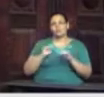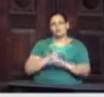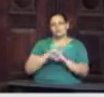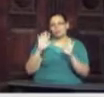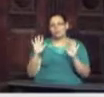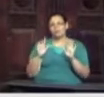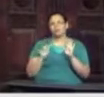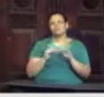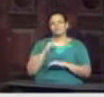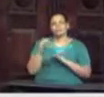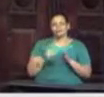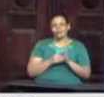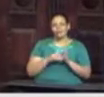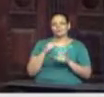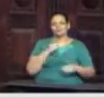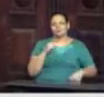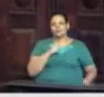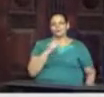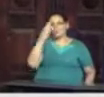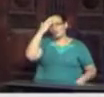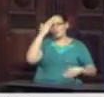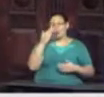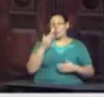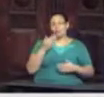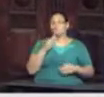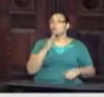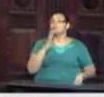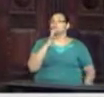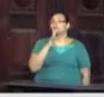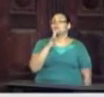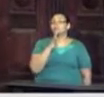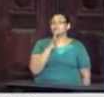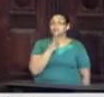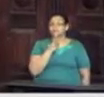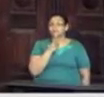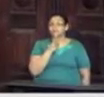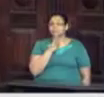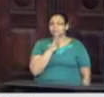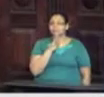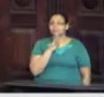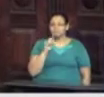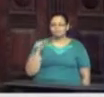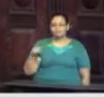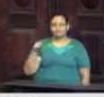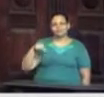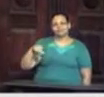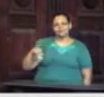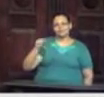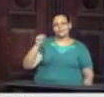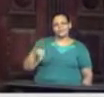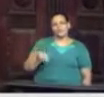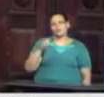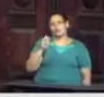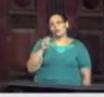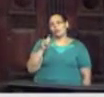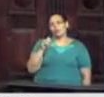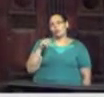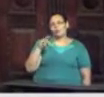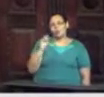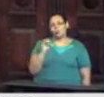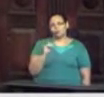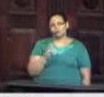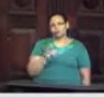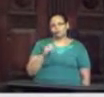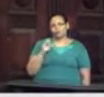claro que todo mundo tem conhecimento, é uma pupila do senhor Eduardo Cunha,